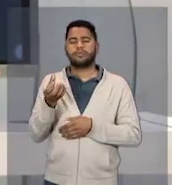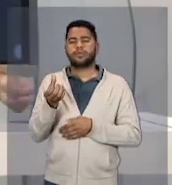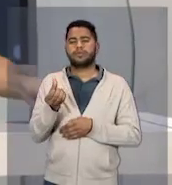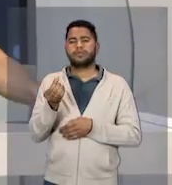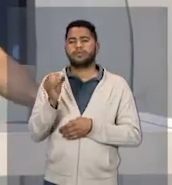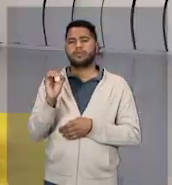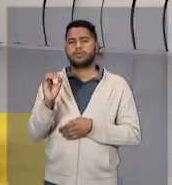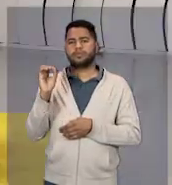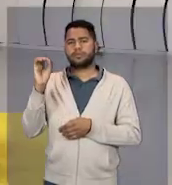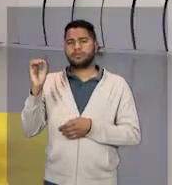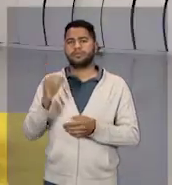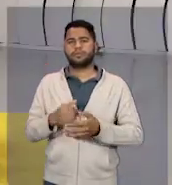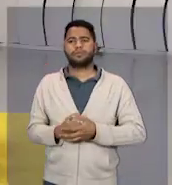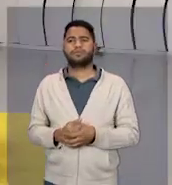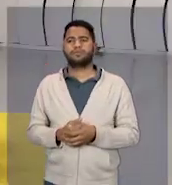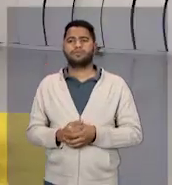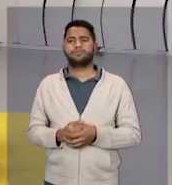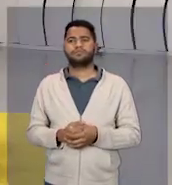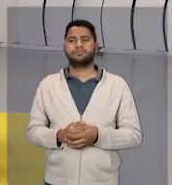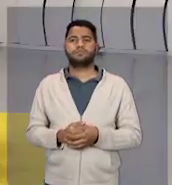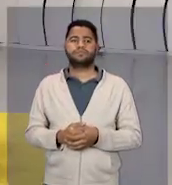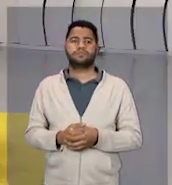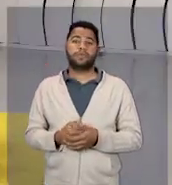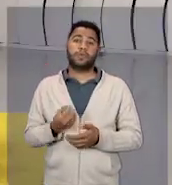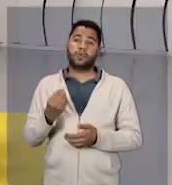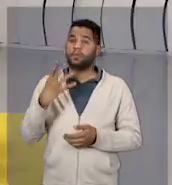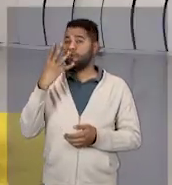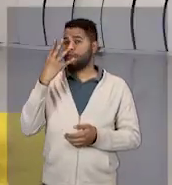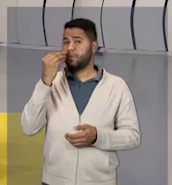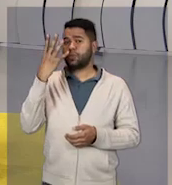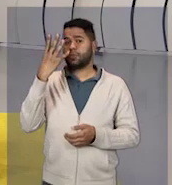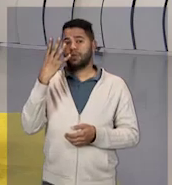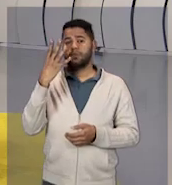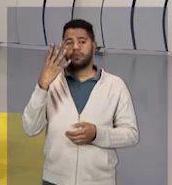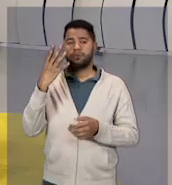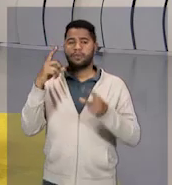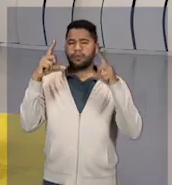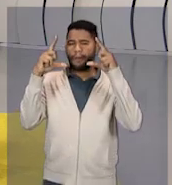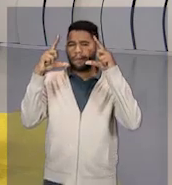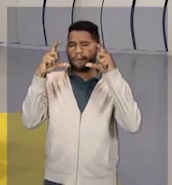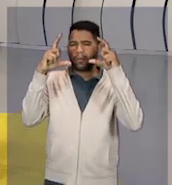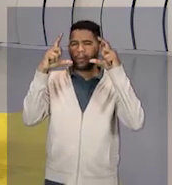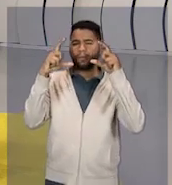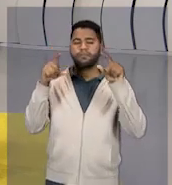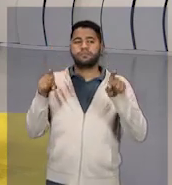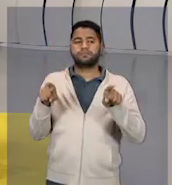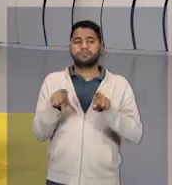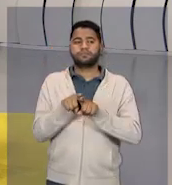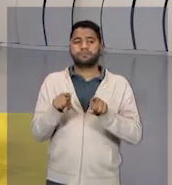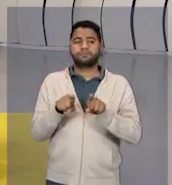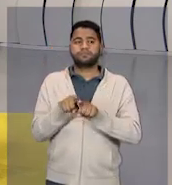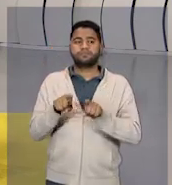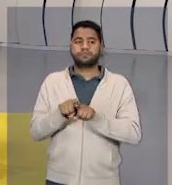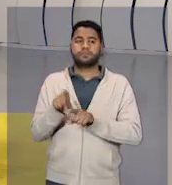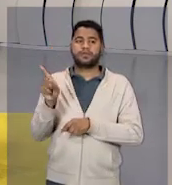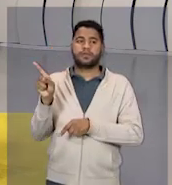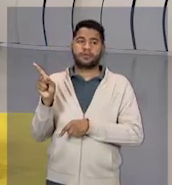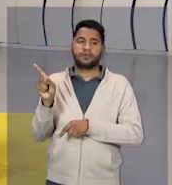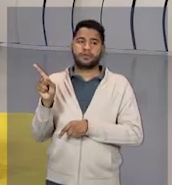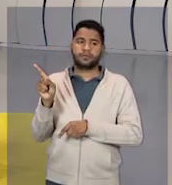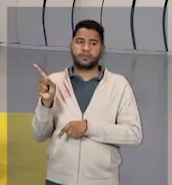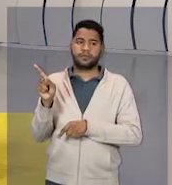os mesmos 60 graus. Ou uma fotografia que eu tirei, que a fotografia, inclusive, é desse transferidor